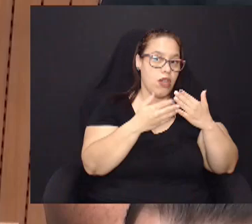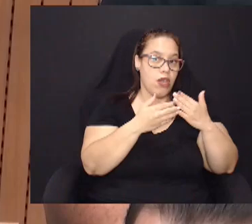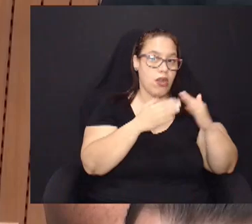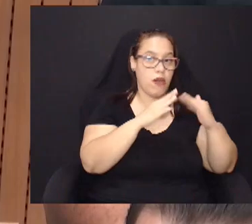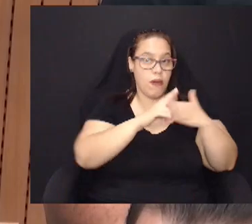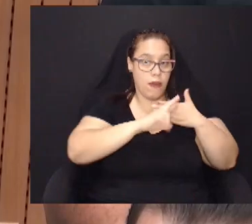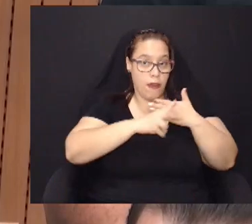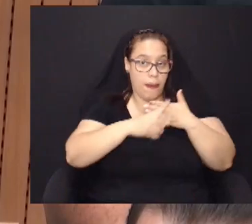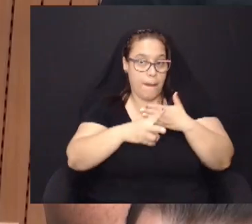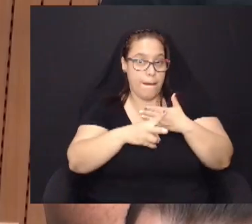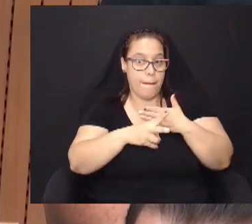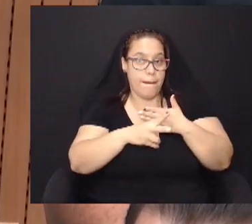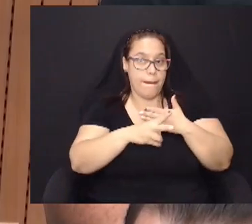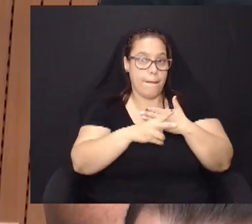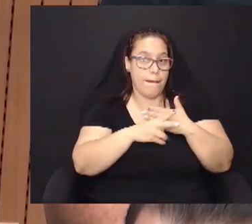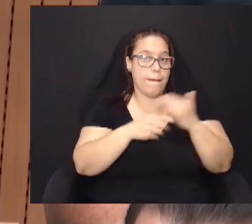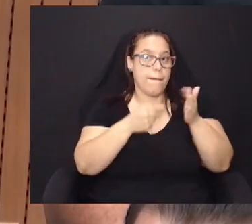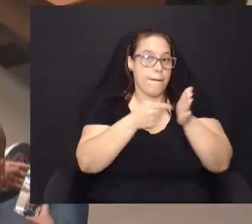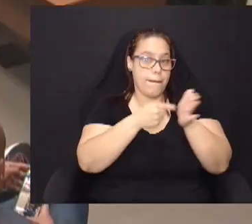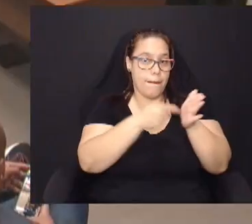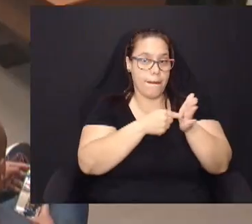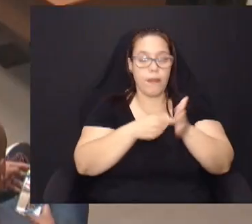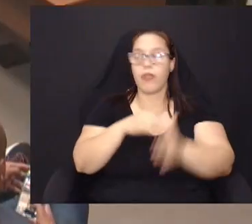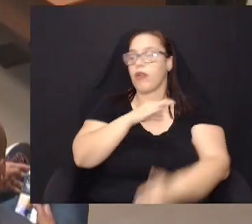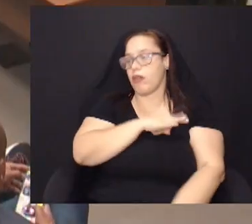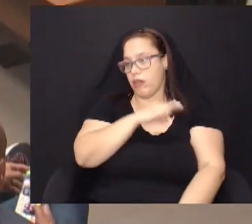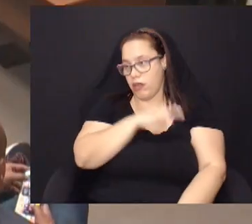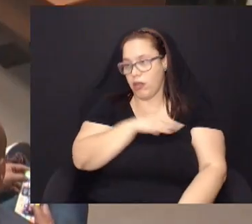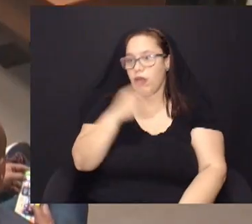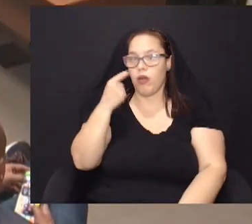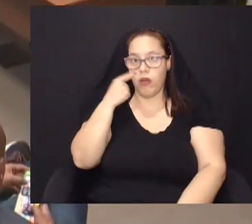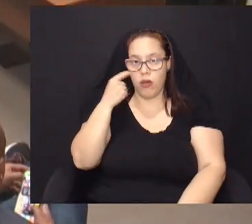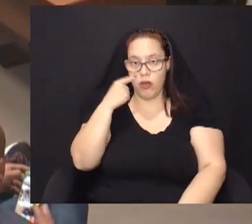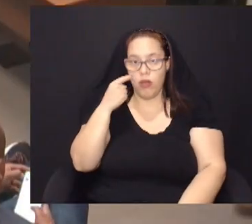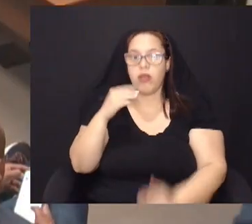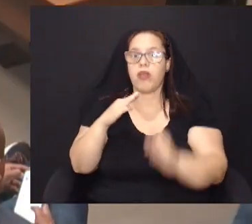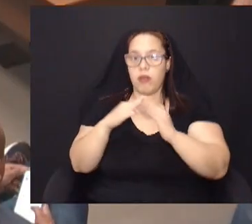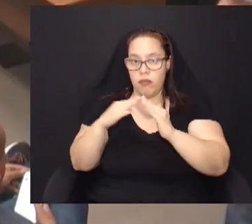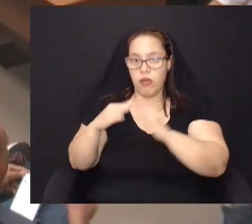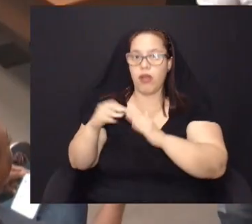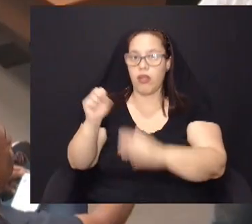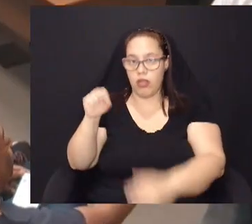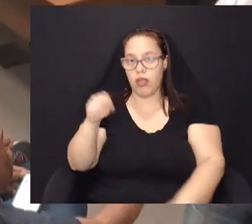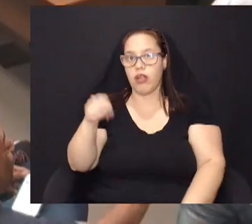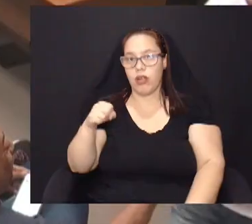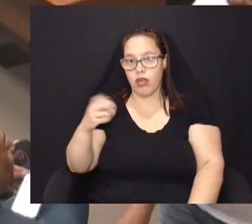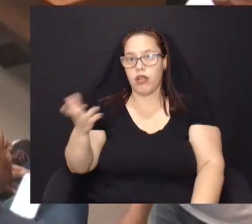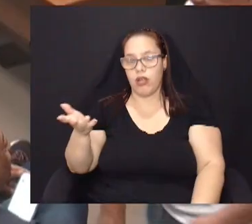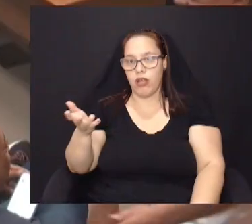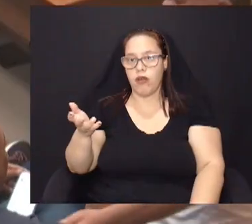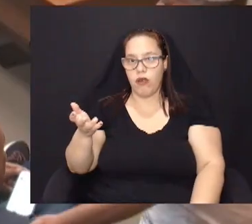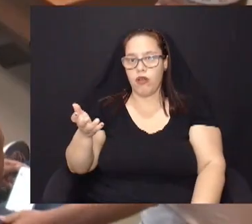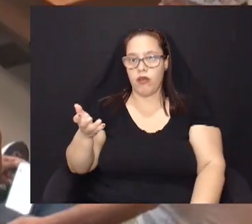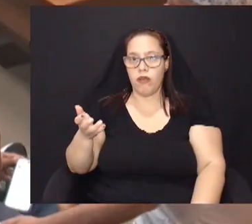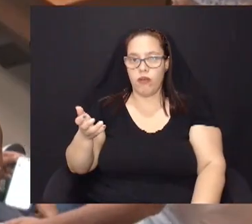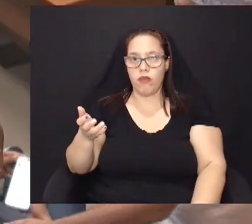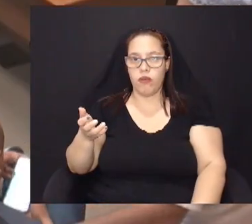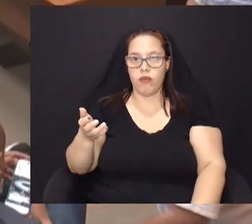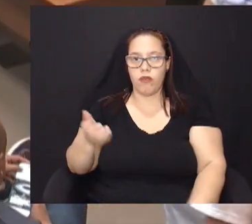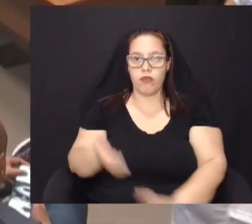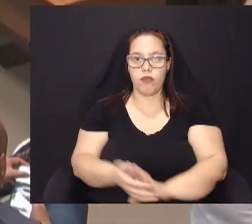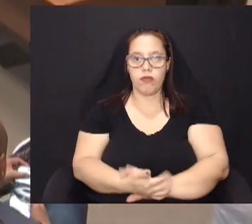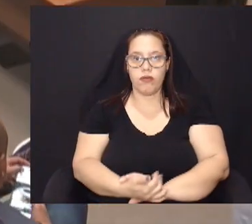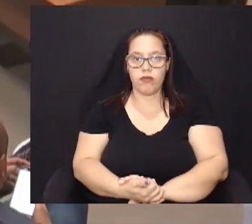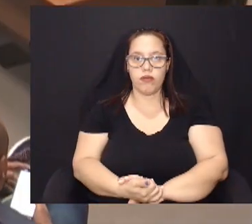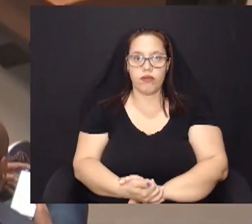numa denúncia, como? É isso que ele está querendo. A guarda vai lá medir, impacta. Se a guarda for lá e medir, detectar os decibéis. Se